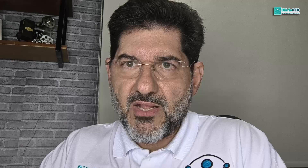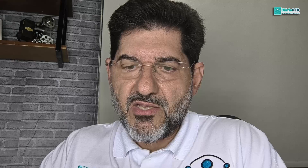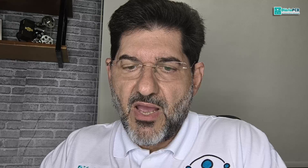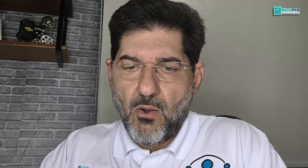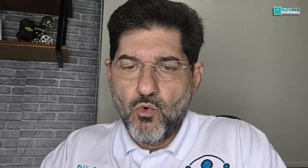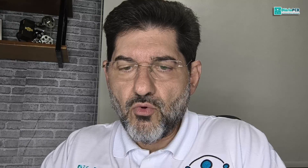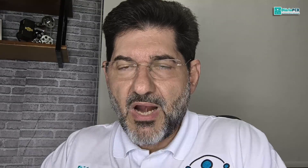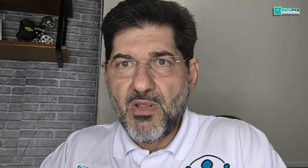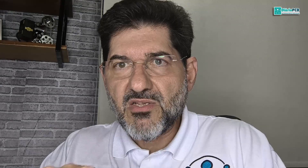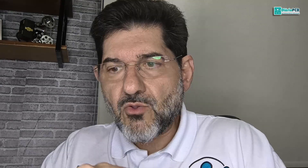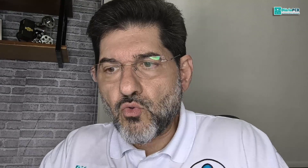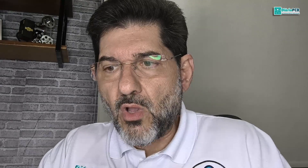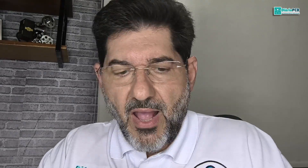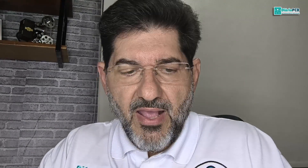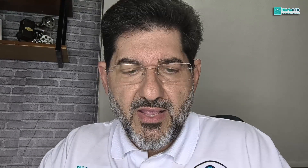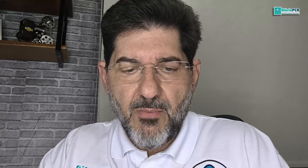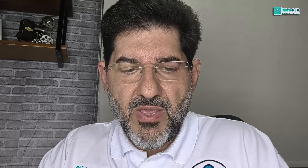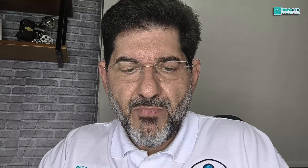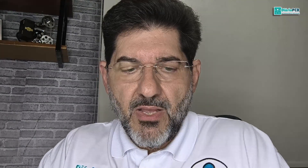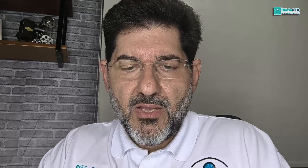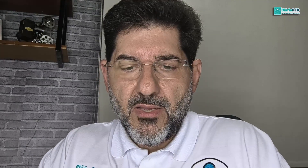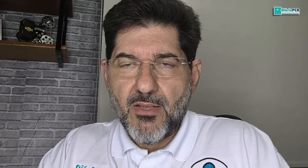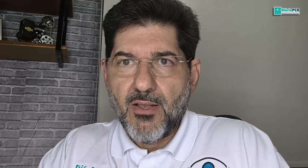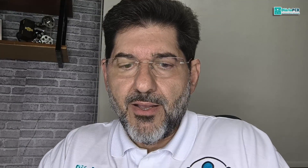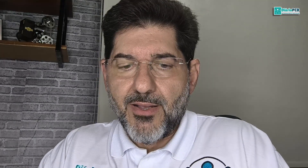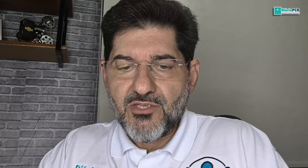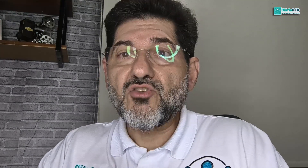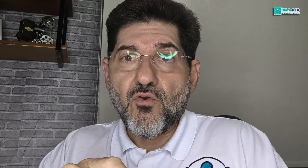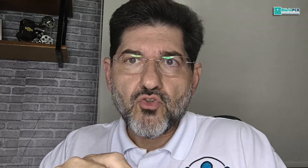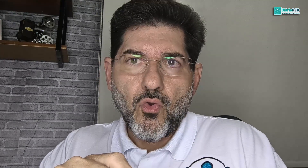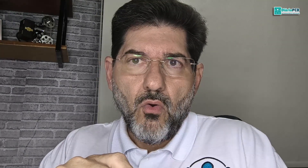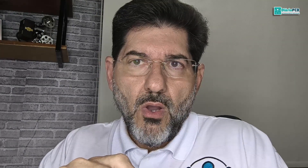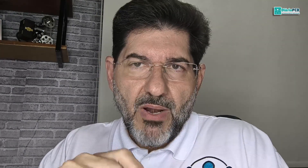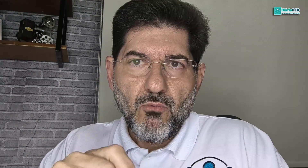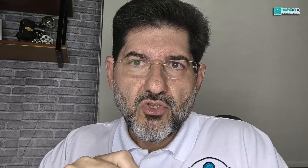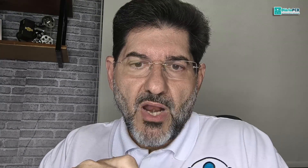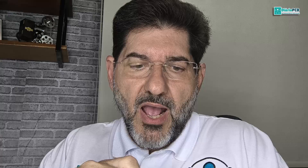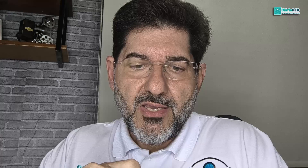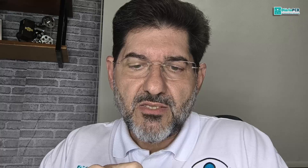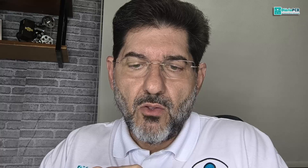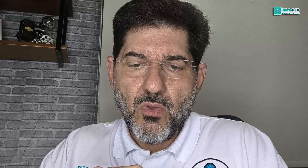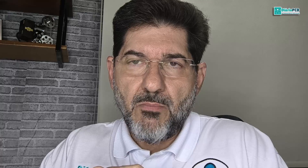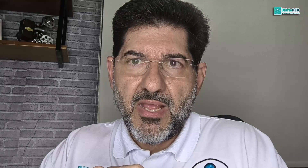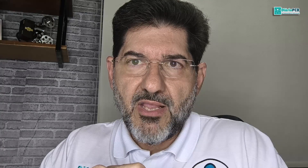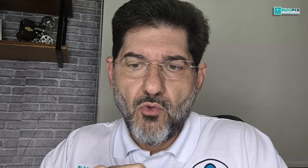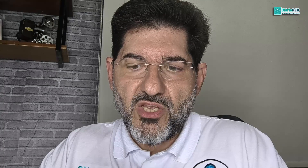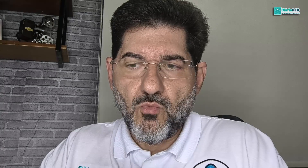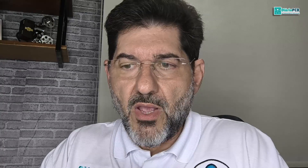e da Patrícia Araújo. Parabenizar toda a equipe que se esforçou para mostrar a questão